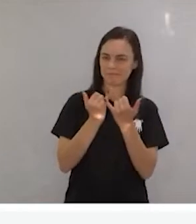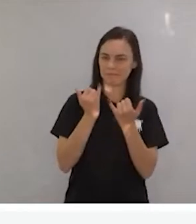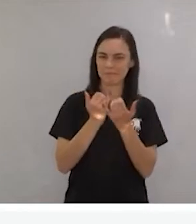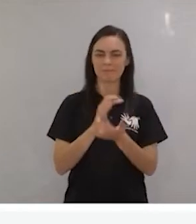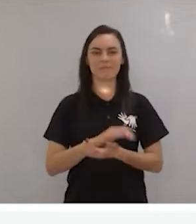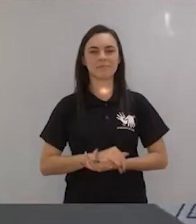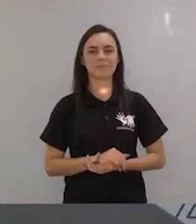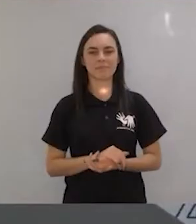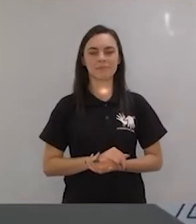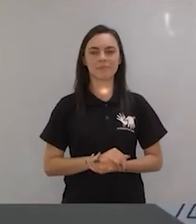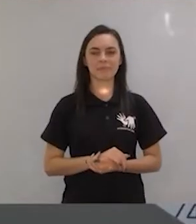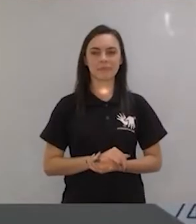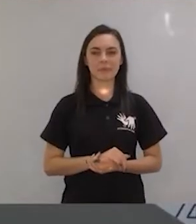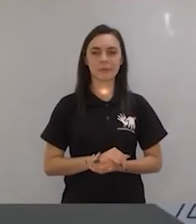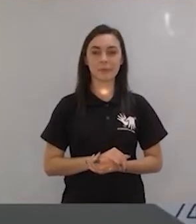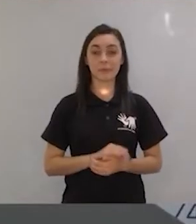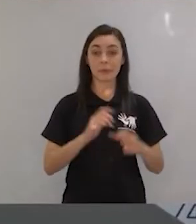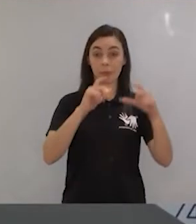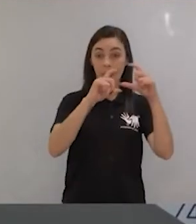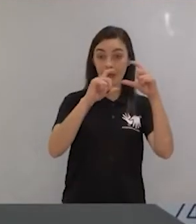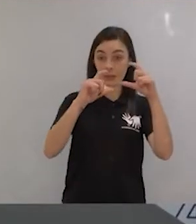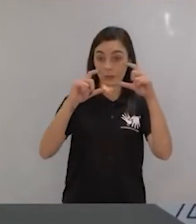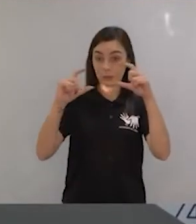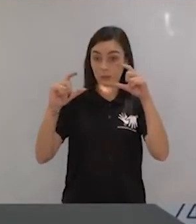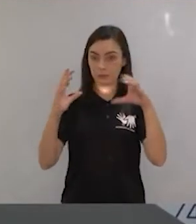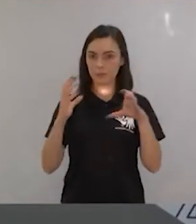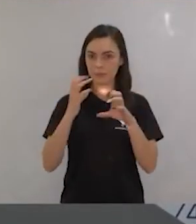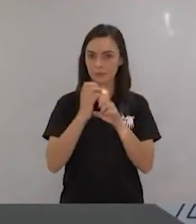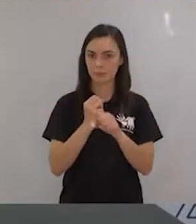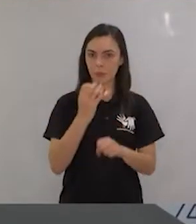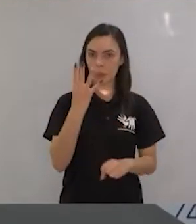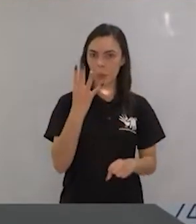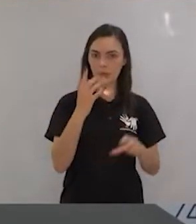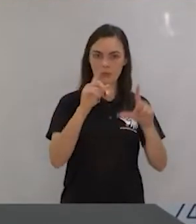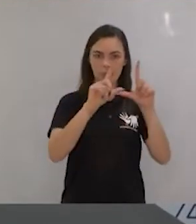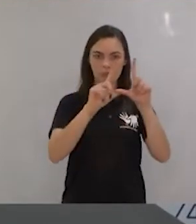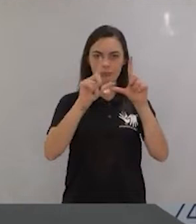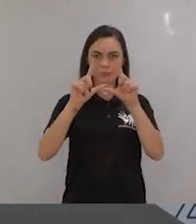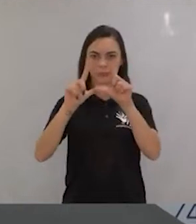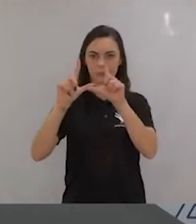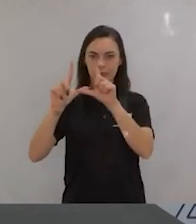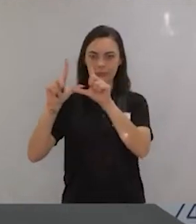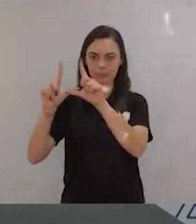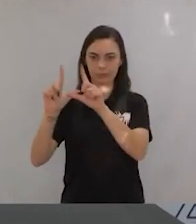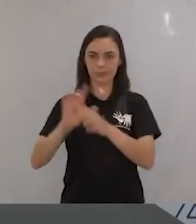quadrinha, tirinha. Então, essa tirinha tem quatro quadrinhos.